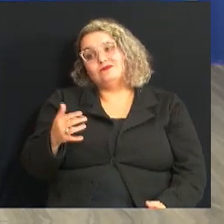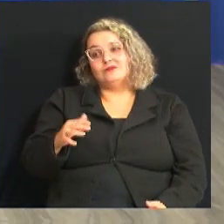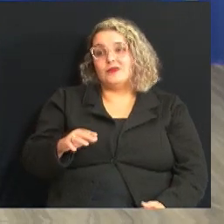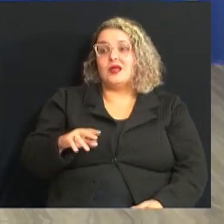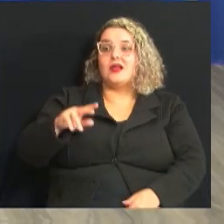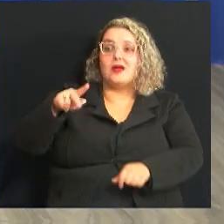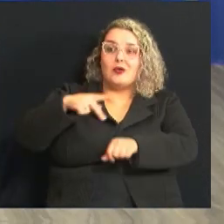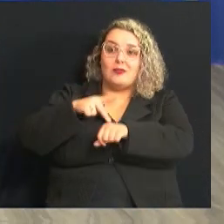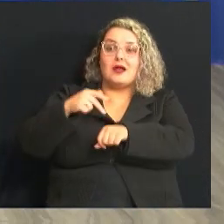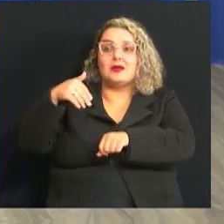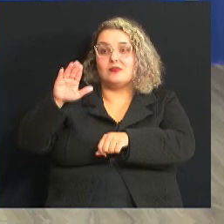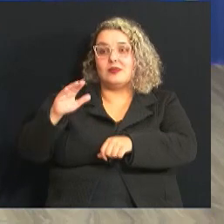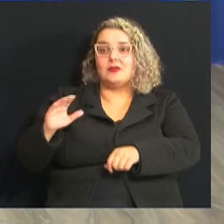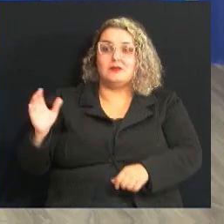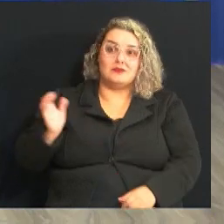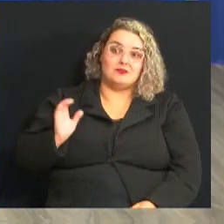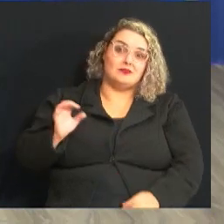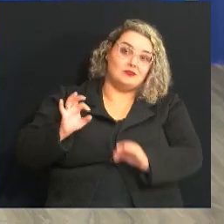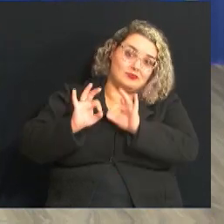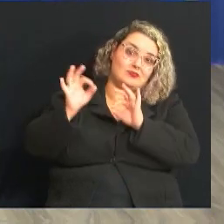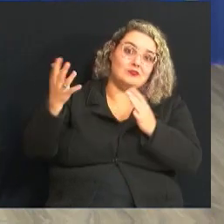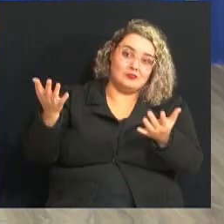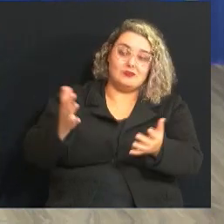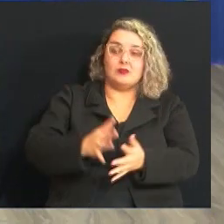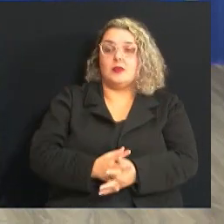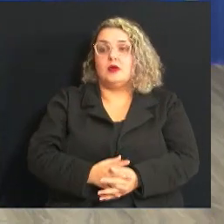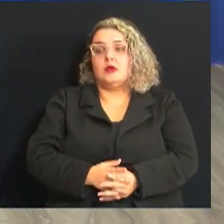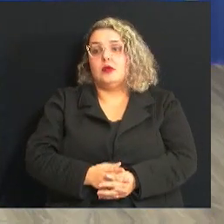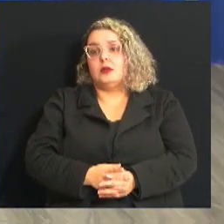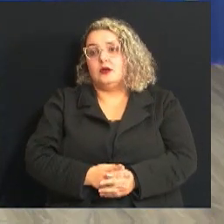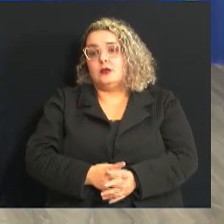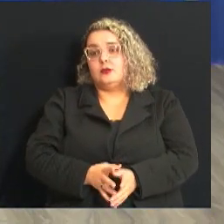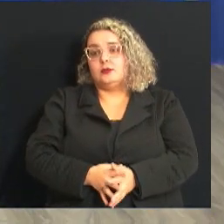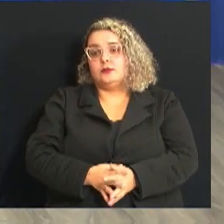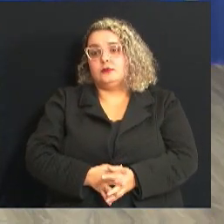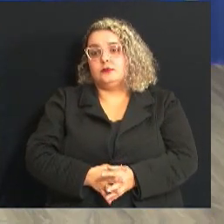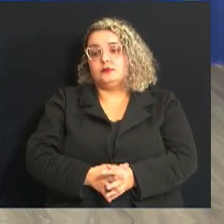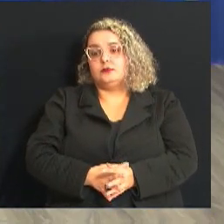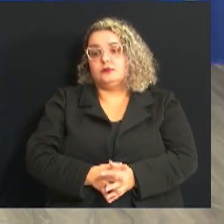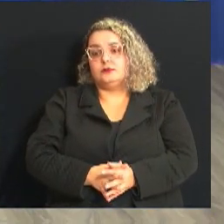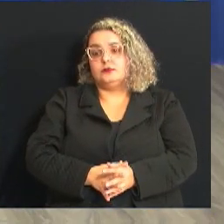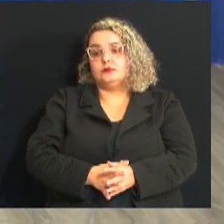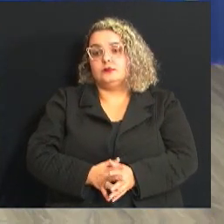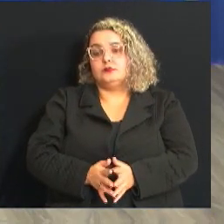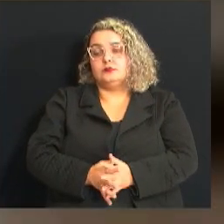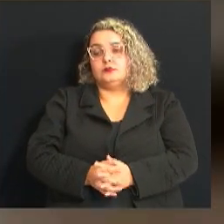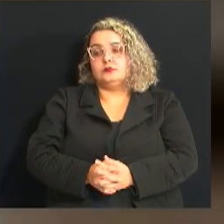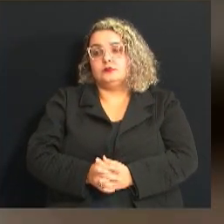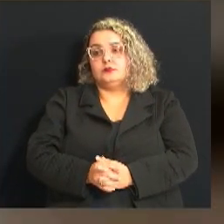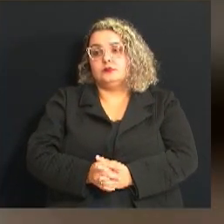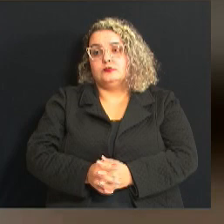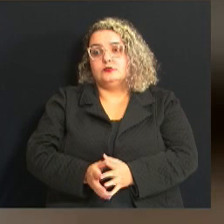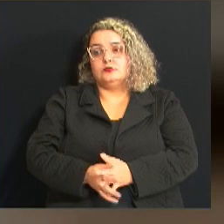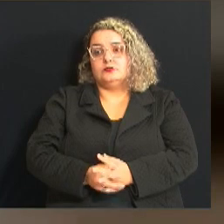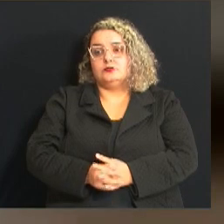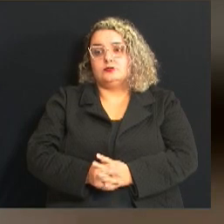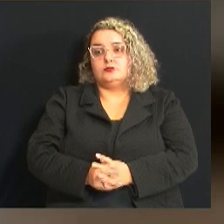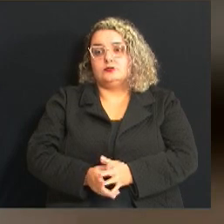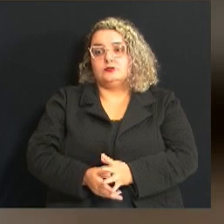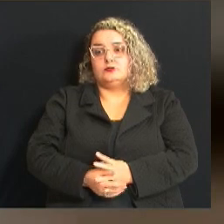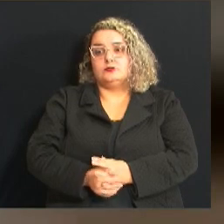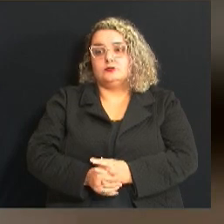países, né, longínquos? Bom, especificamente essa pesquisa, eu